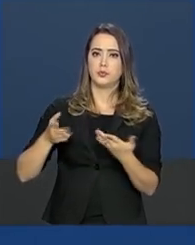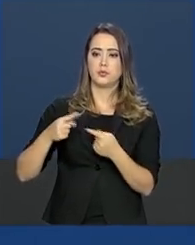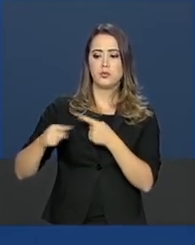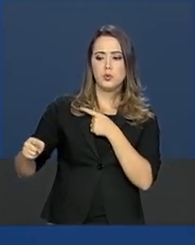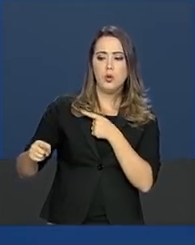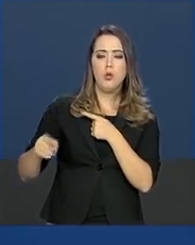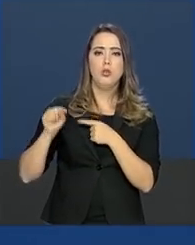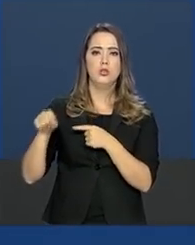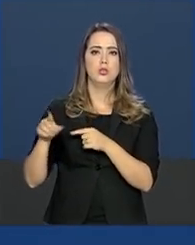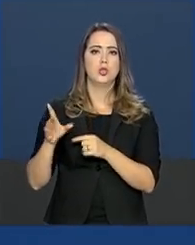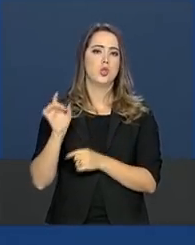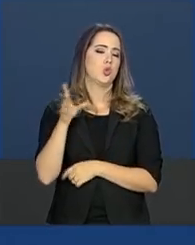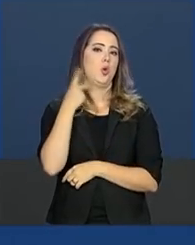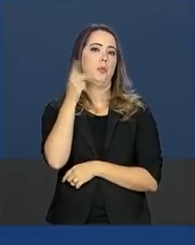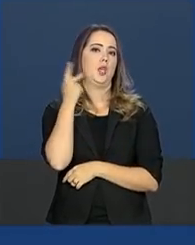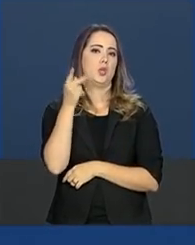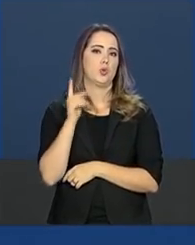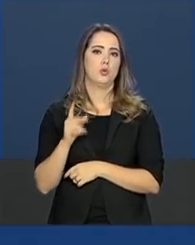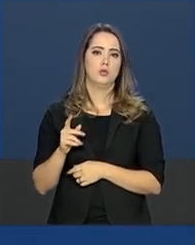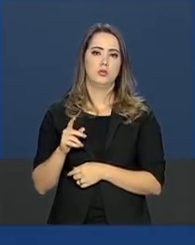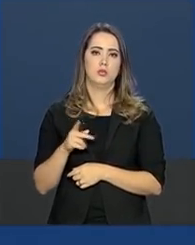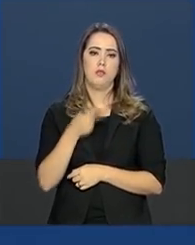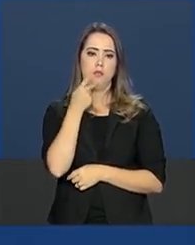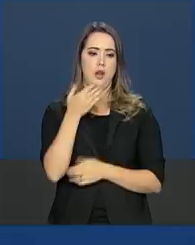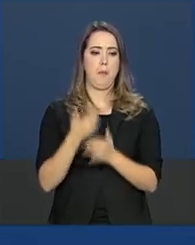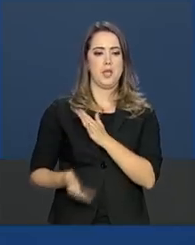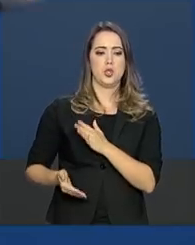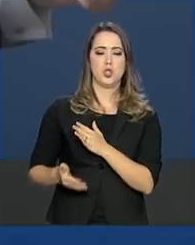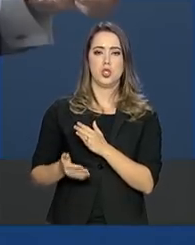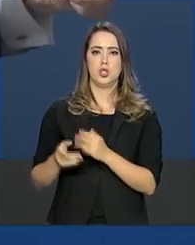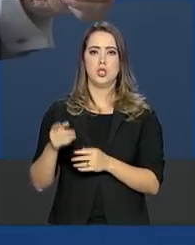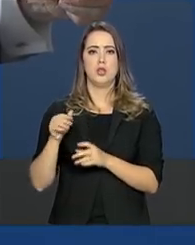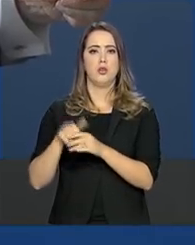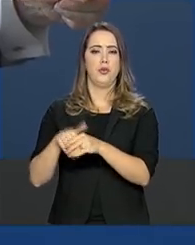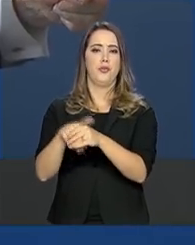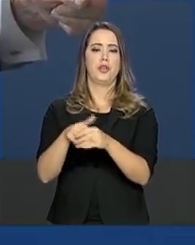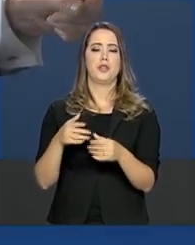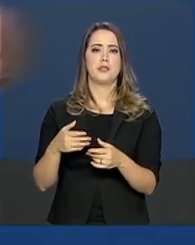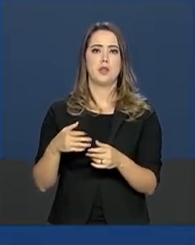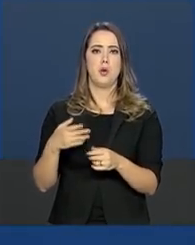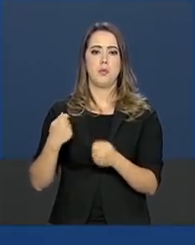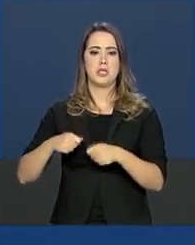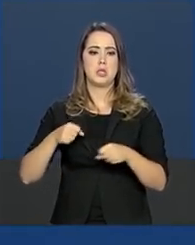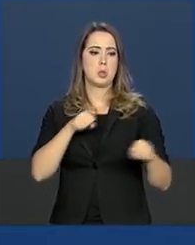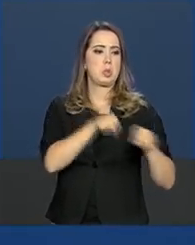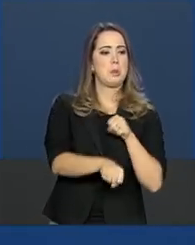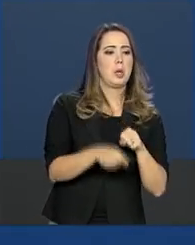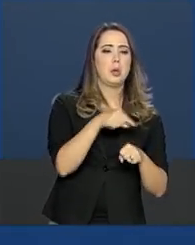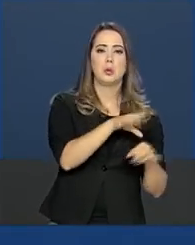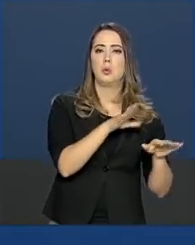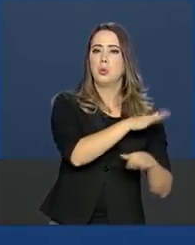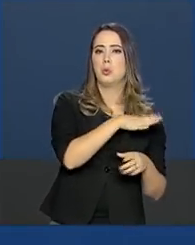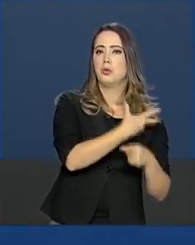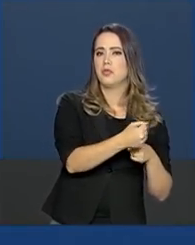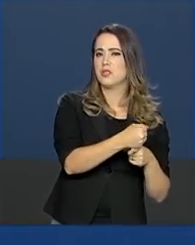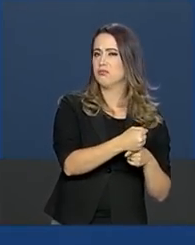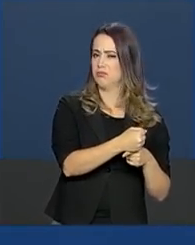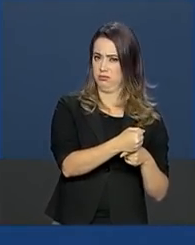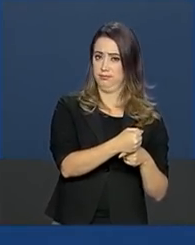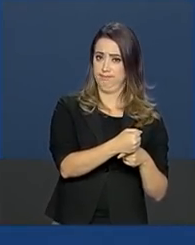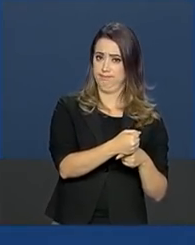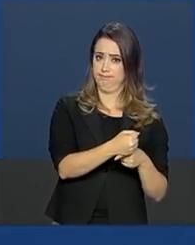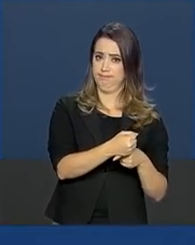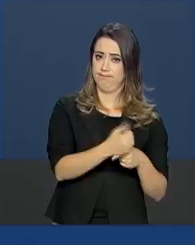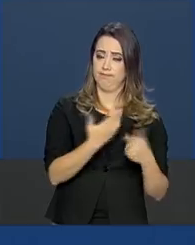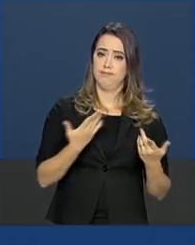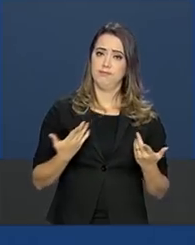um conceito político. Ou seja, se eu perdi a eleição, eu tenho que destruir quem ganhou. O conceito de oposição deve